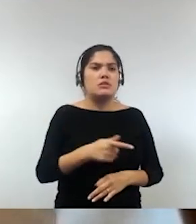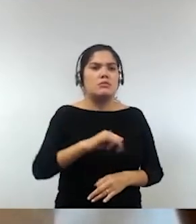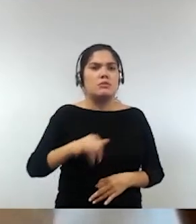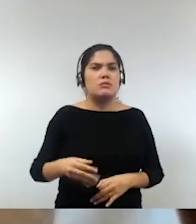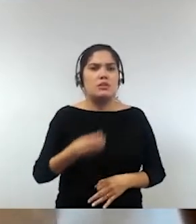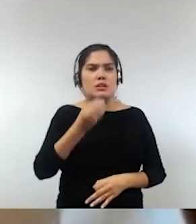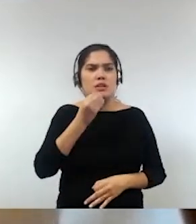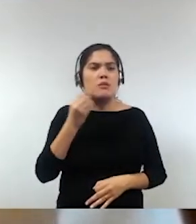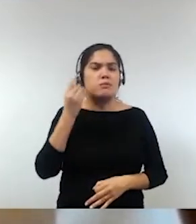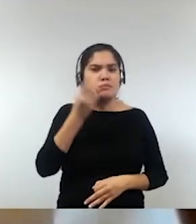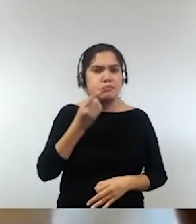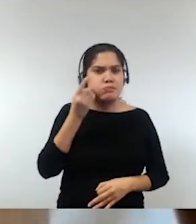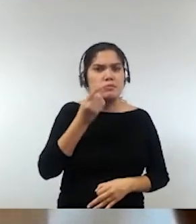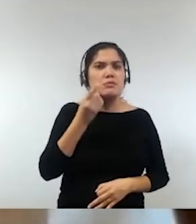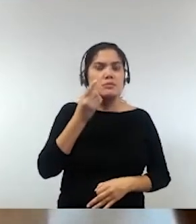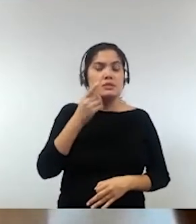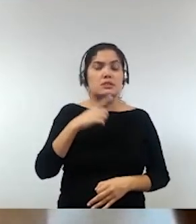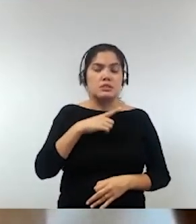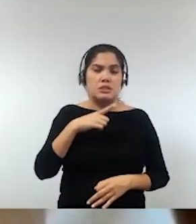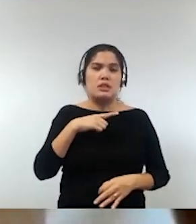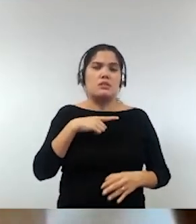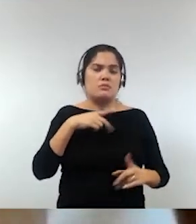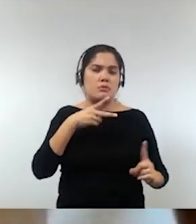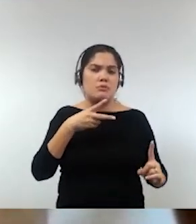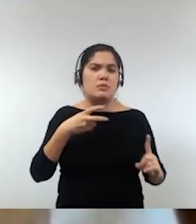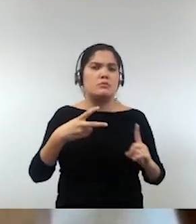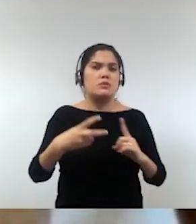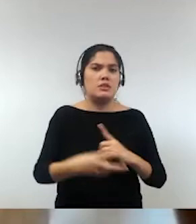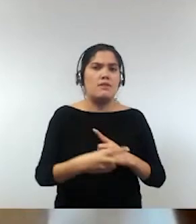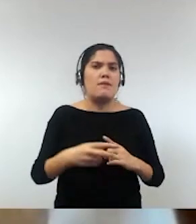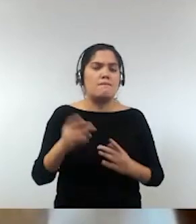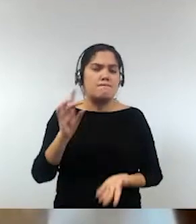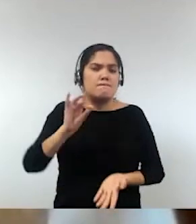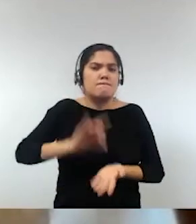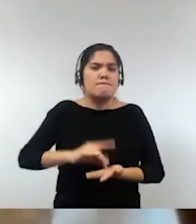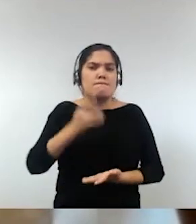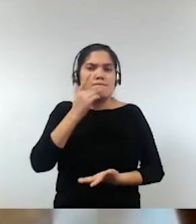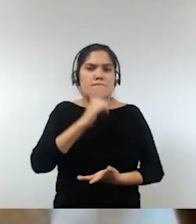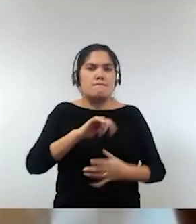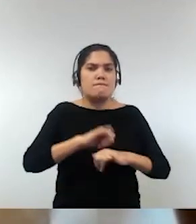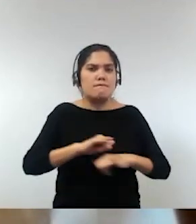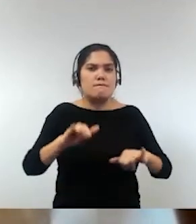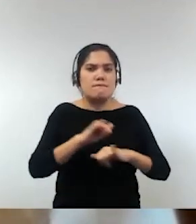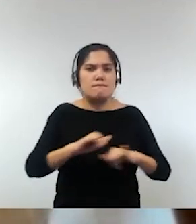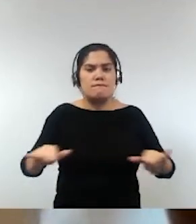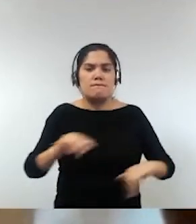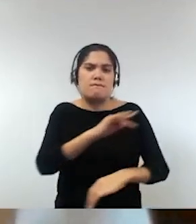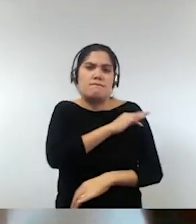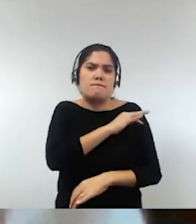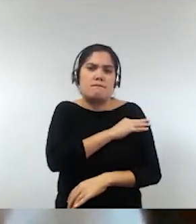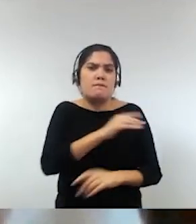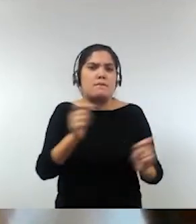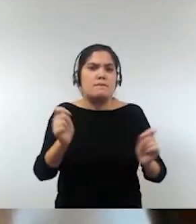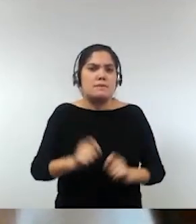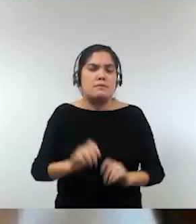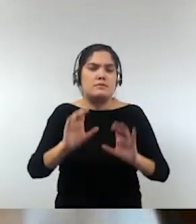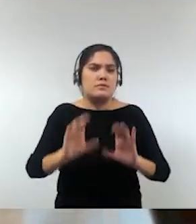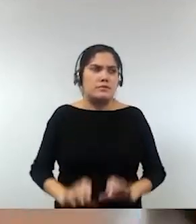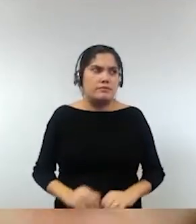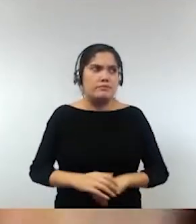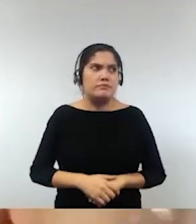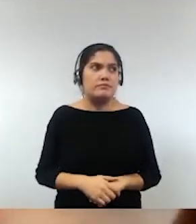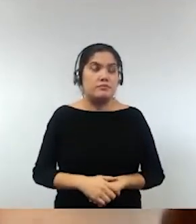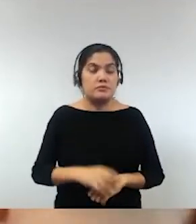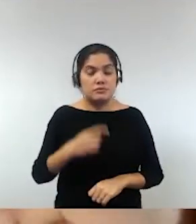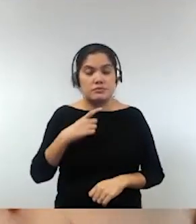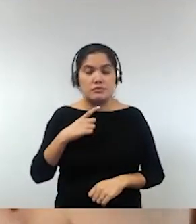os advogados trata-se de uma perspectiva concreta para a disseminação de técnicas que servem à cidadania. Então, eu